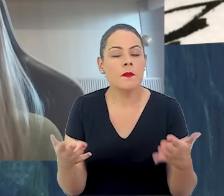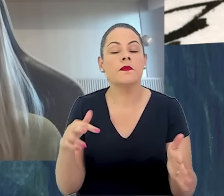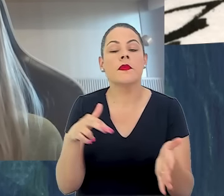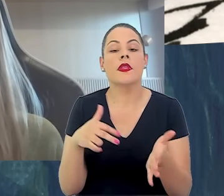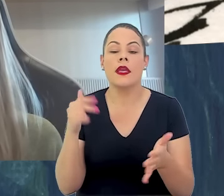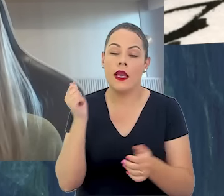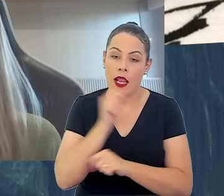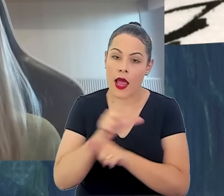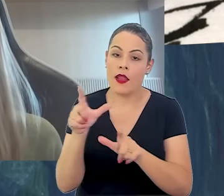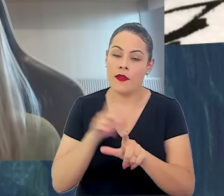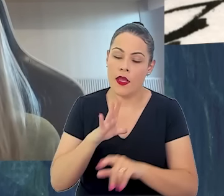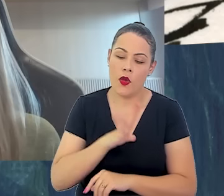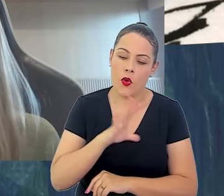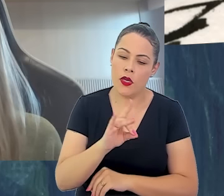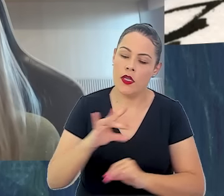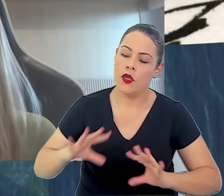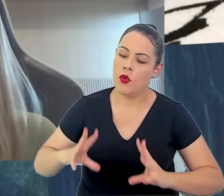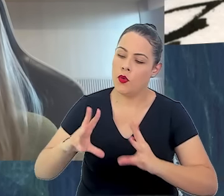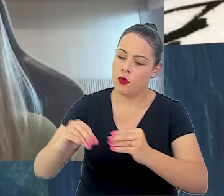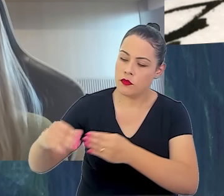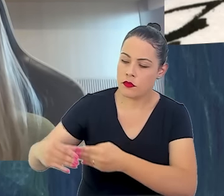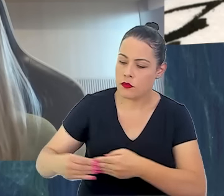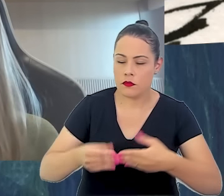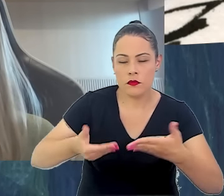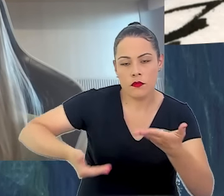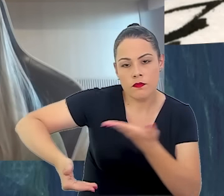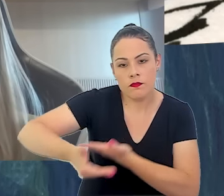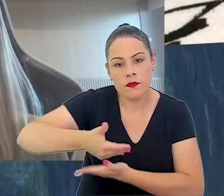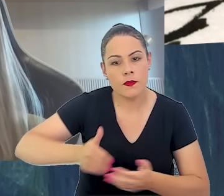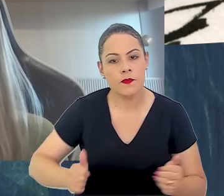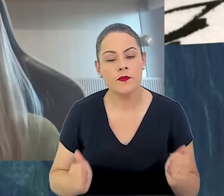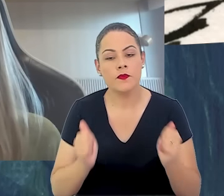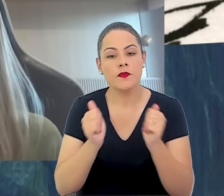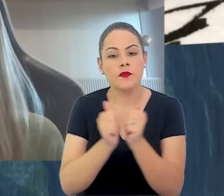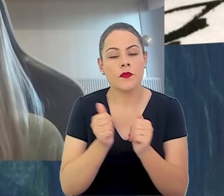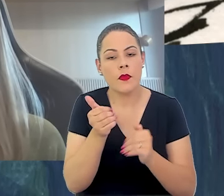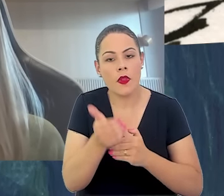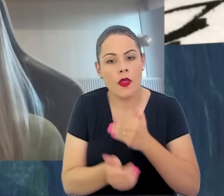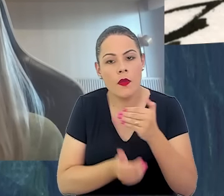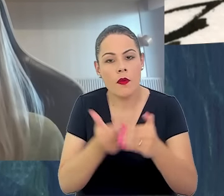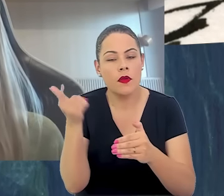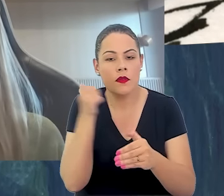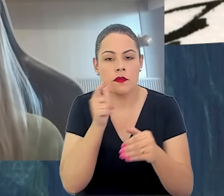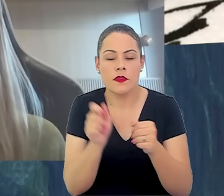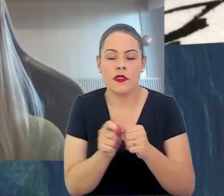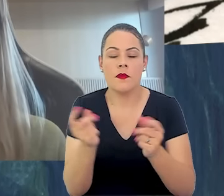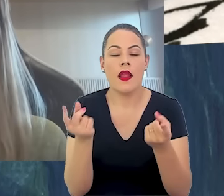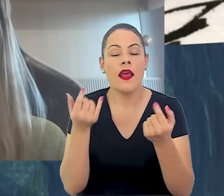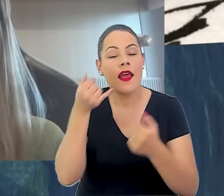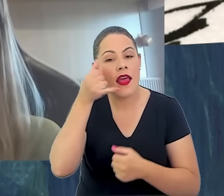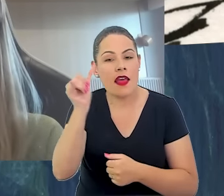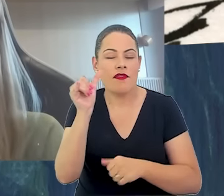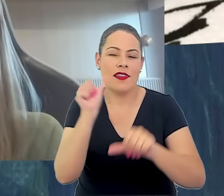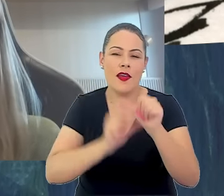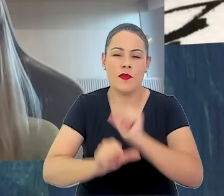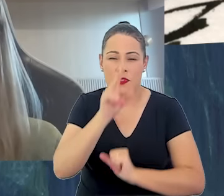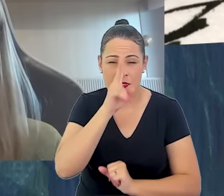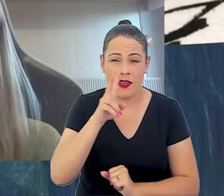de coordenação com todos os atores que participam do processo de combate à mudança